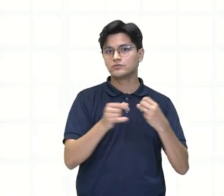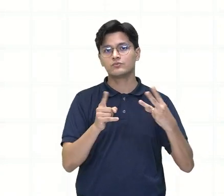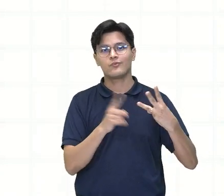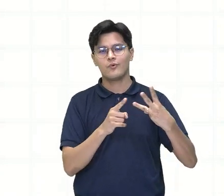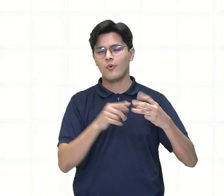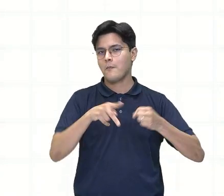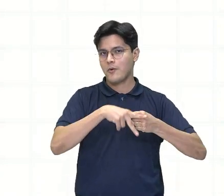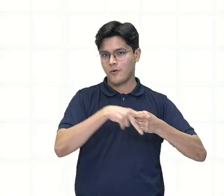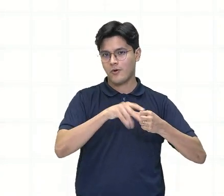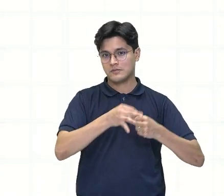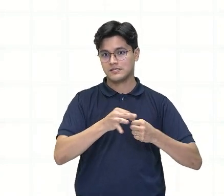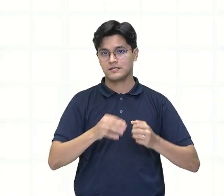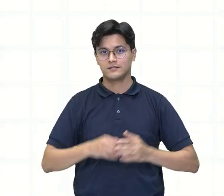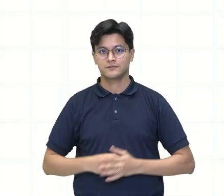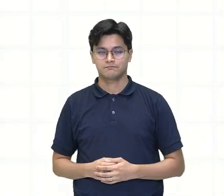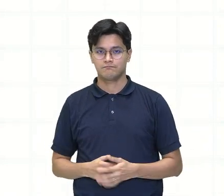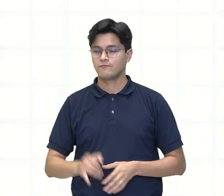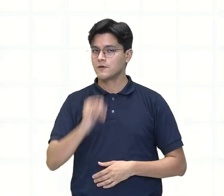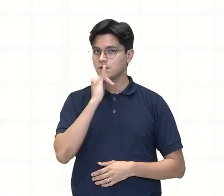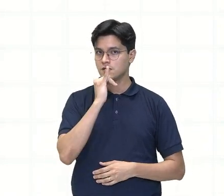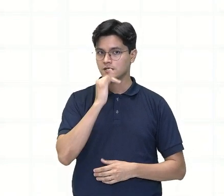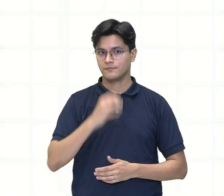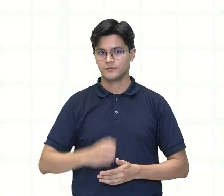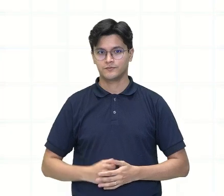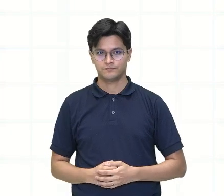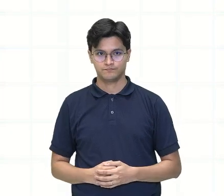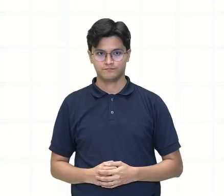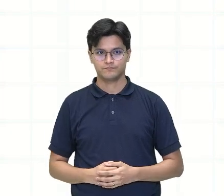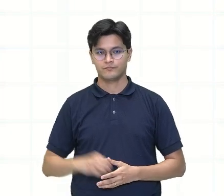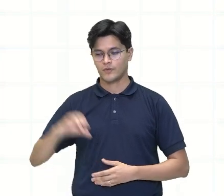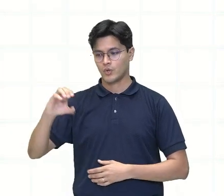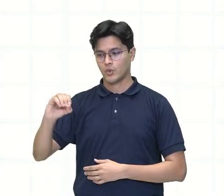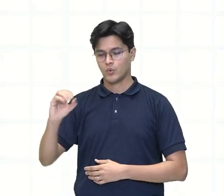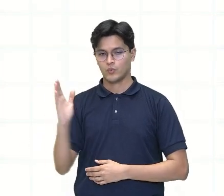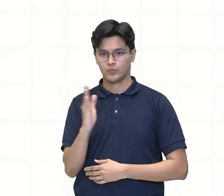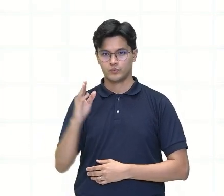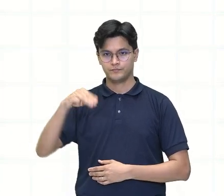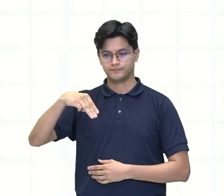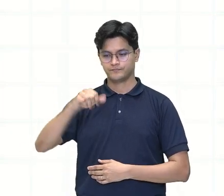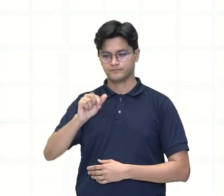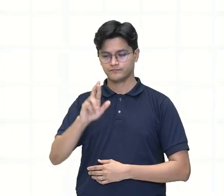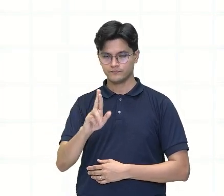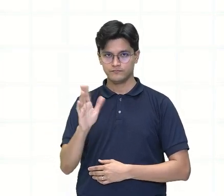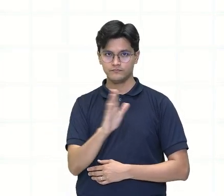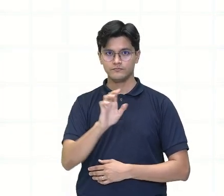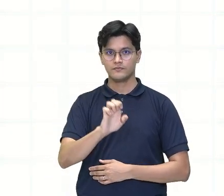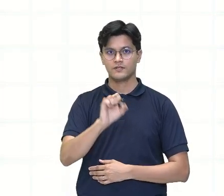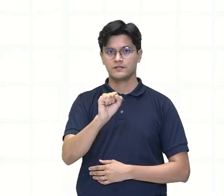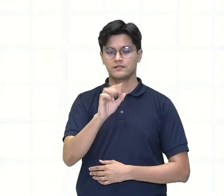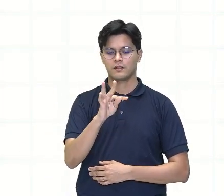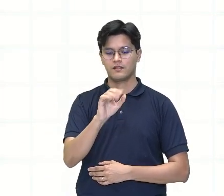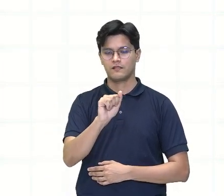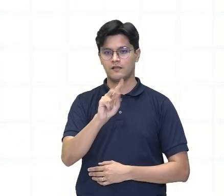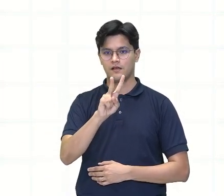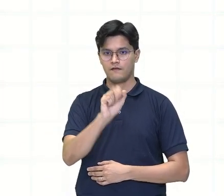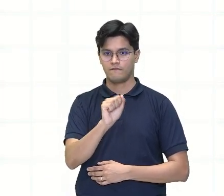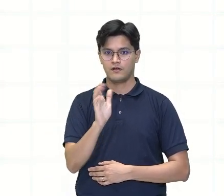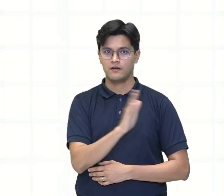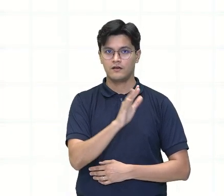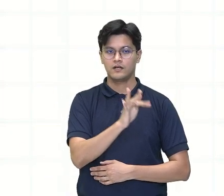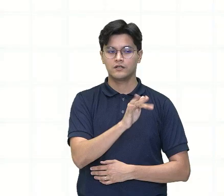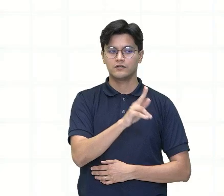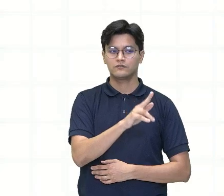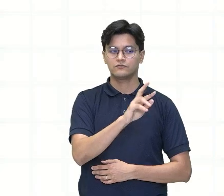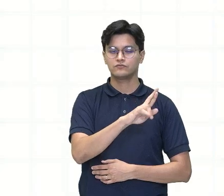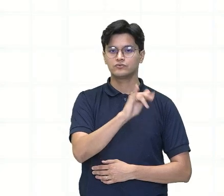mar estava furioso, tá? Então, o verbo de ligação é estava, tá